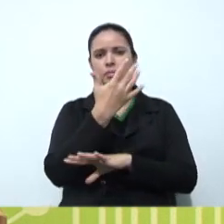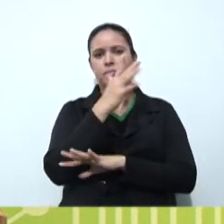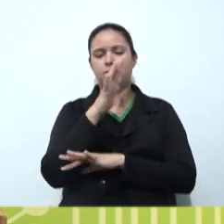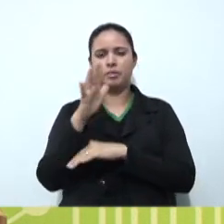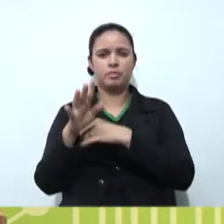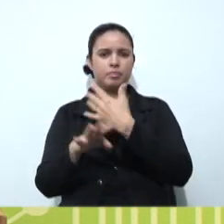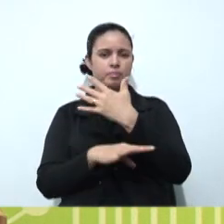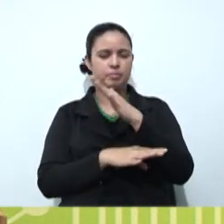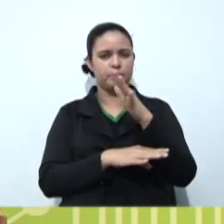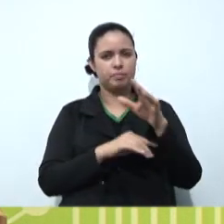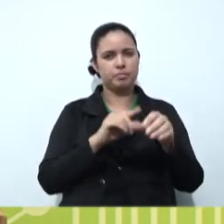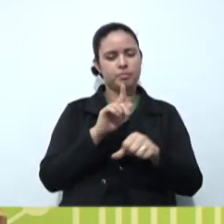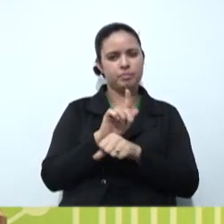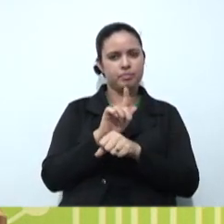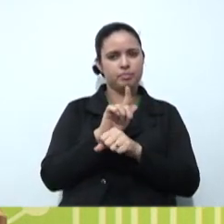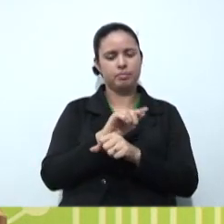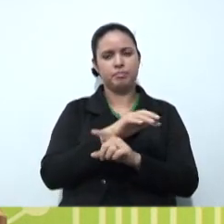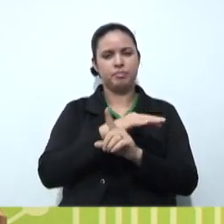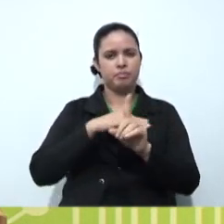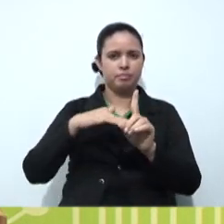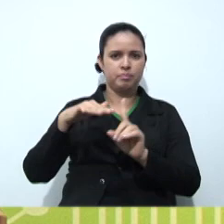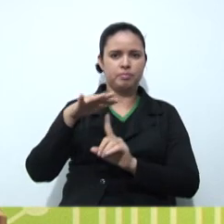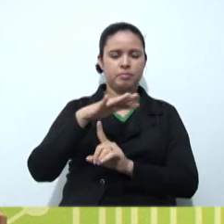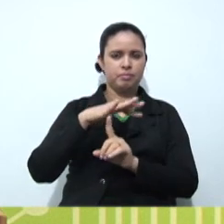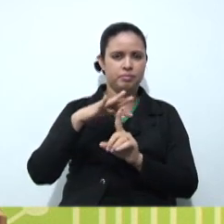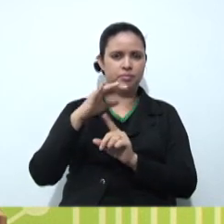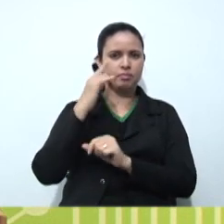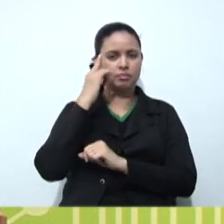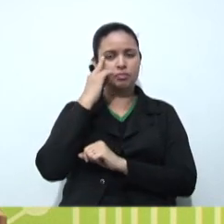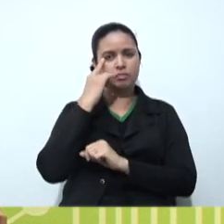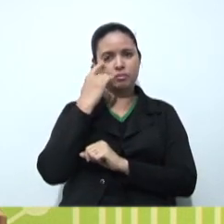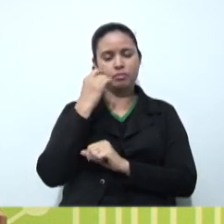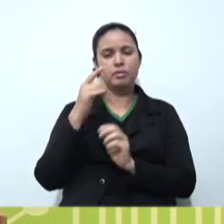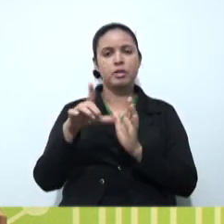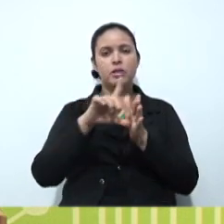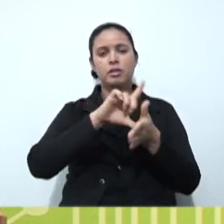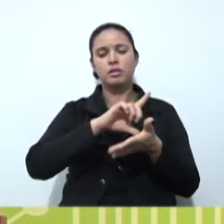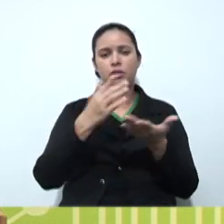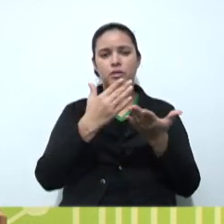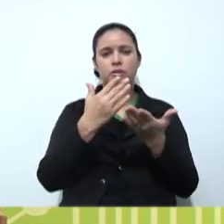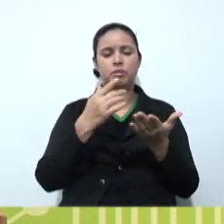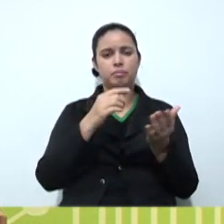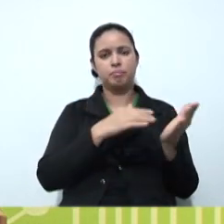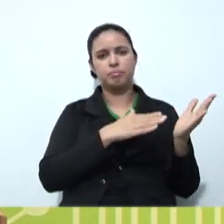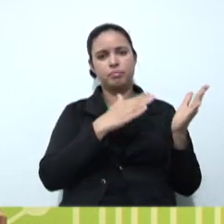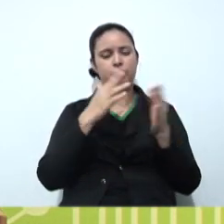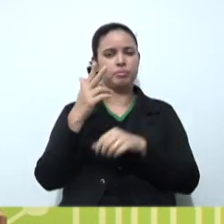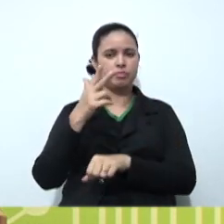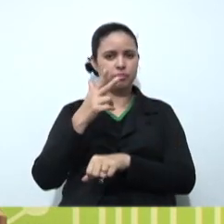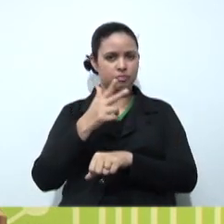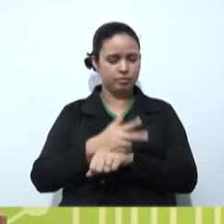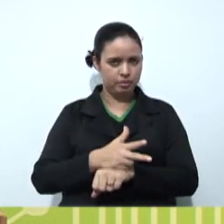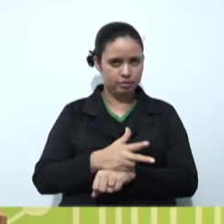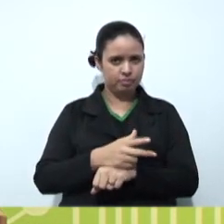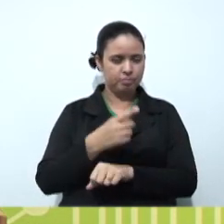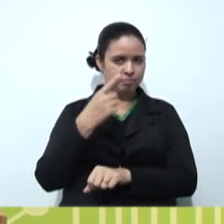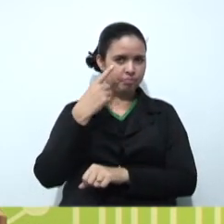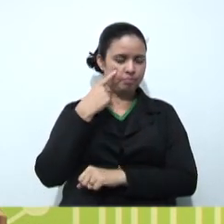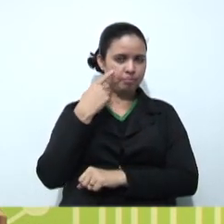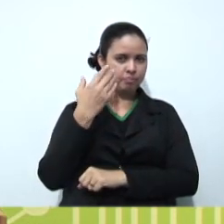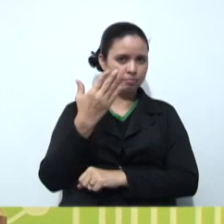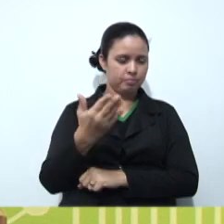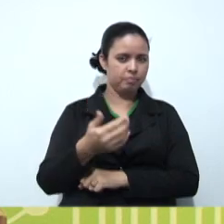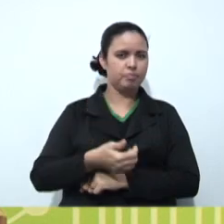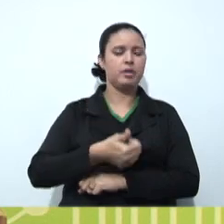e o gerenciamento ambiental. Mas antes de nós começarmos a falar, eu gostaria de chamar aí um vídeo externo aí para que você tenha